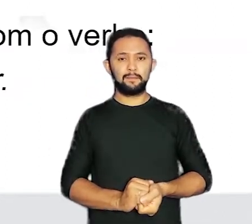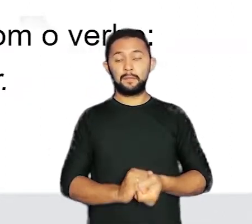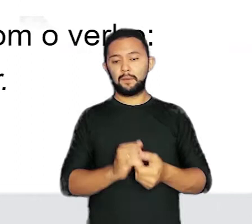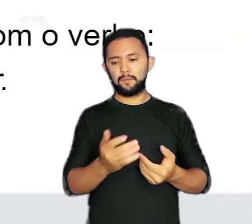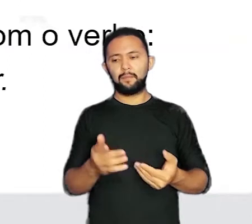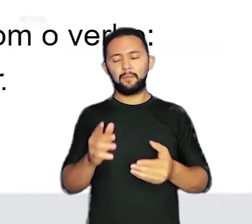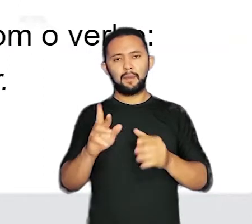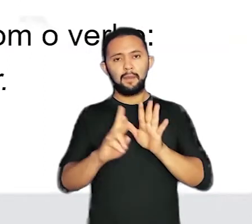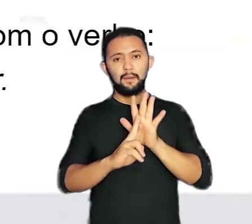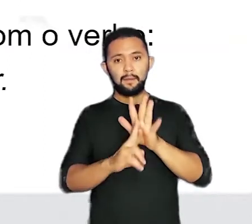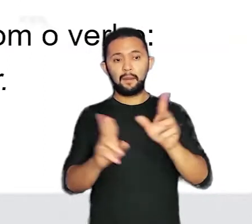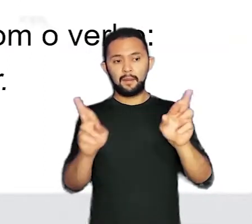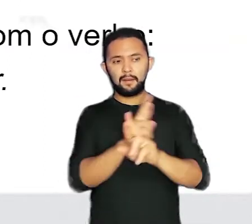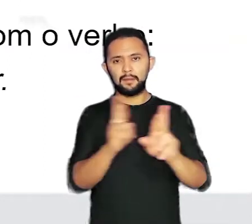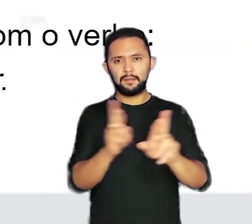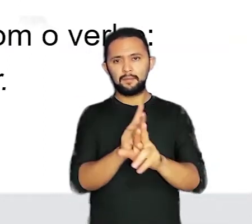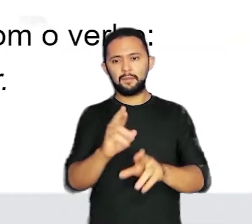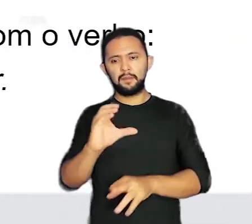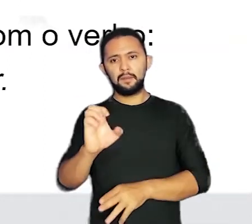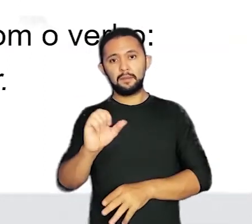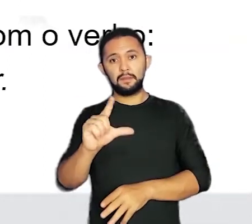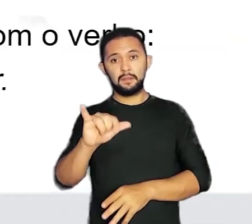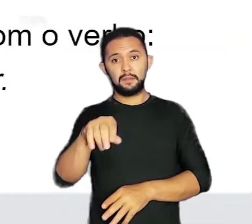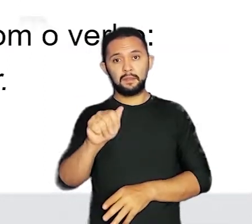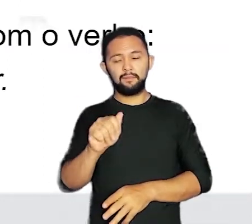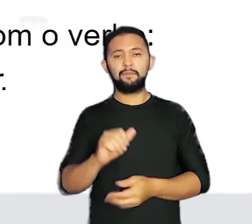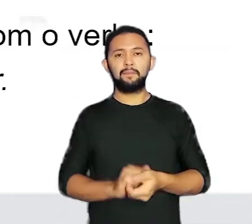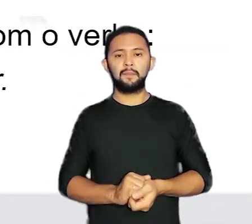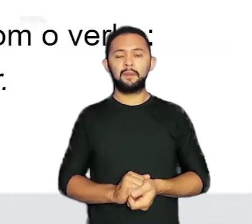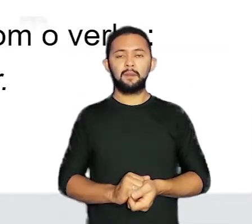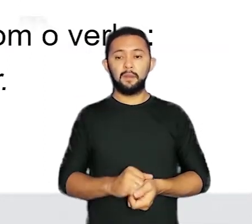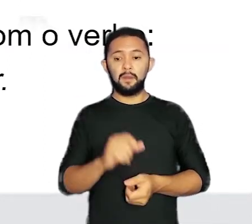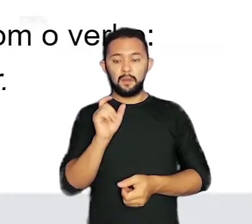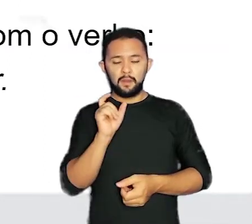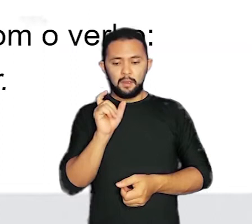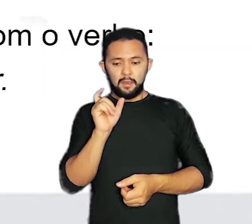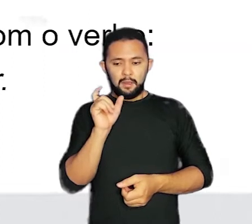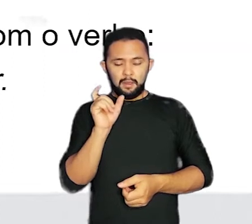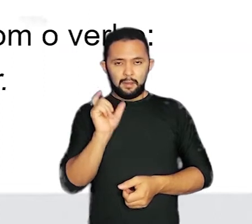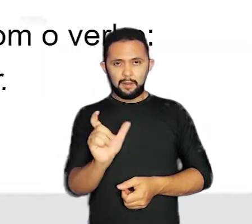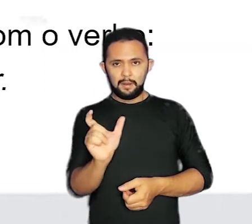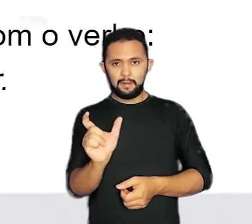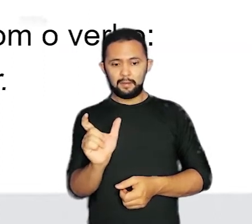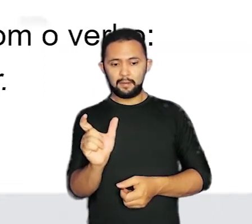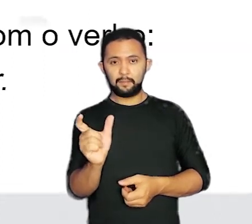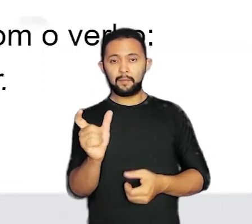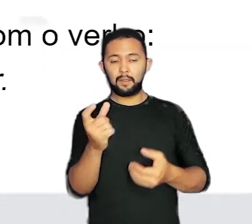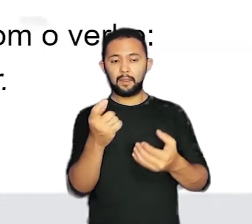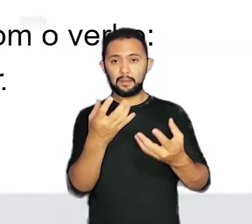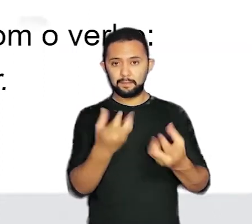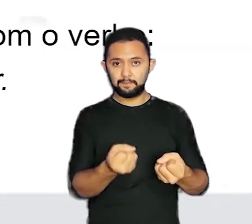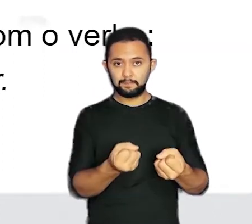coisa, estou fazendo referência a Celina. Por fim, a palavra ou expressão que concorda com o verbo. Então, Celina